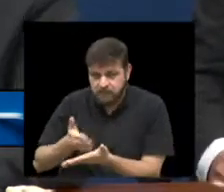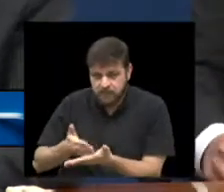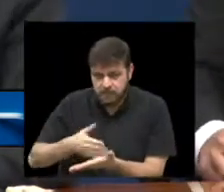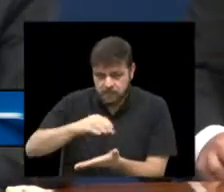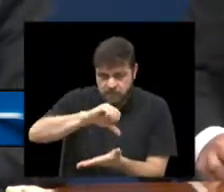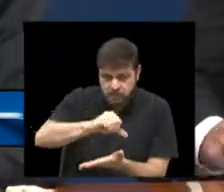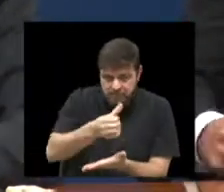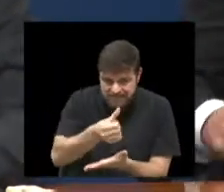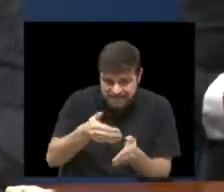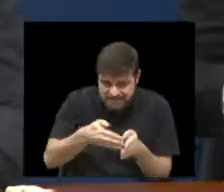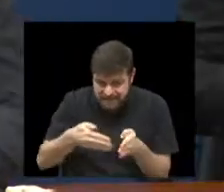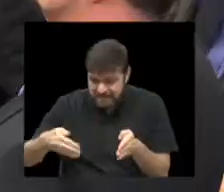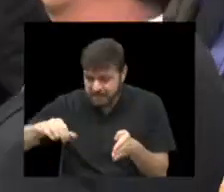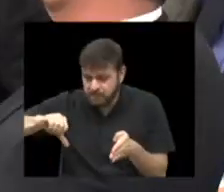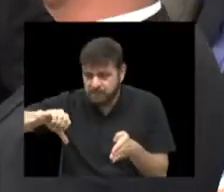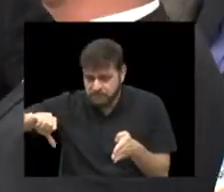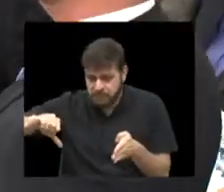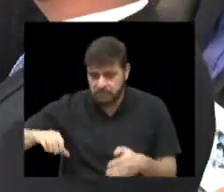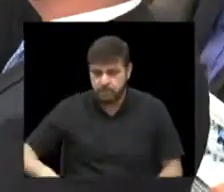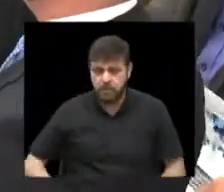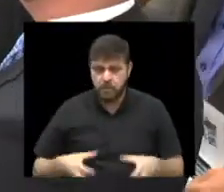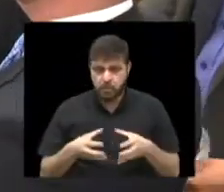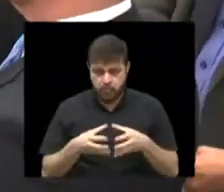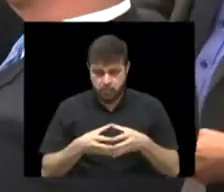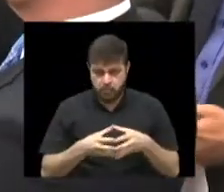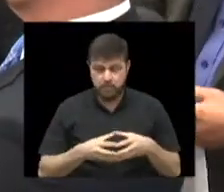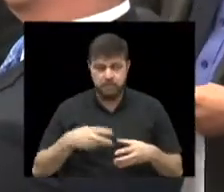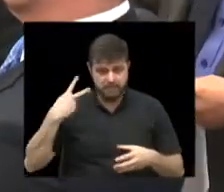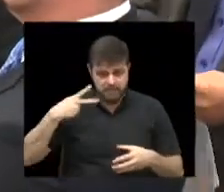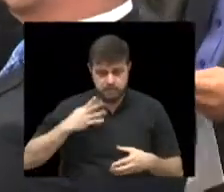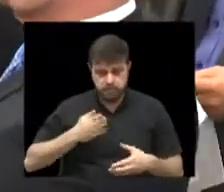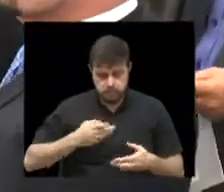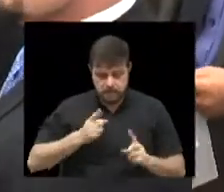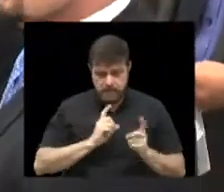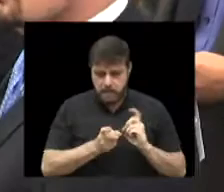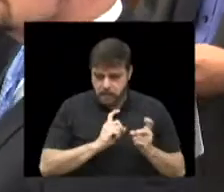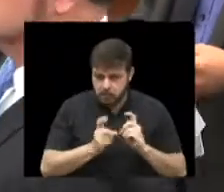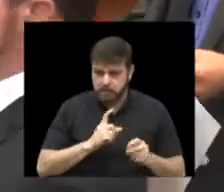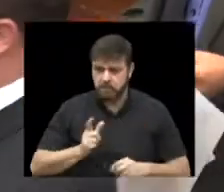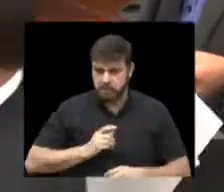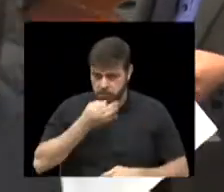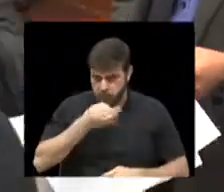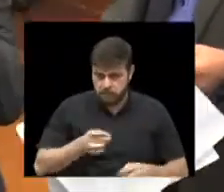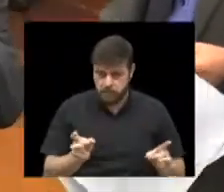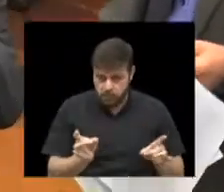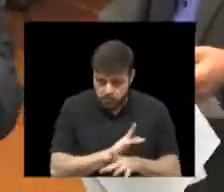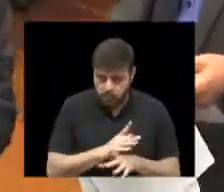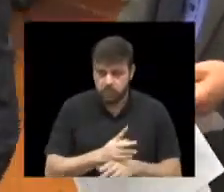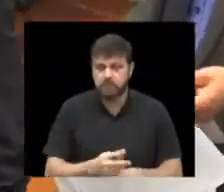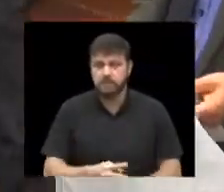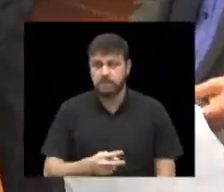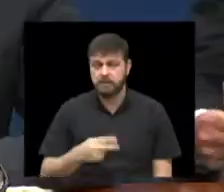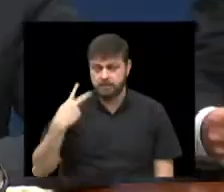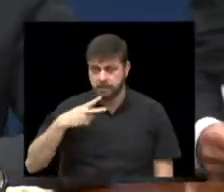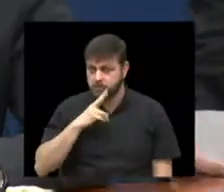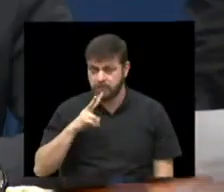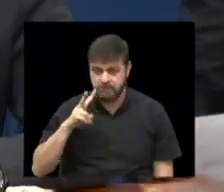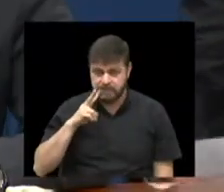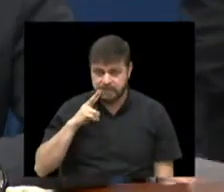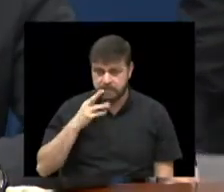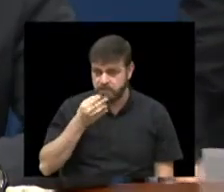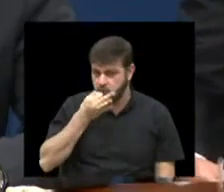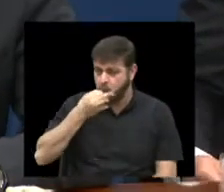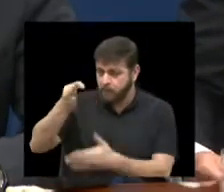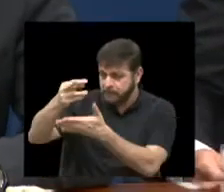vereador Marcos Bernadette. Senhor presidente, as comissões já se reuniram e indico o vereador Vinícius Gratti para exarar o parecer ao projeto e à emenda.